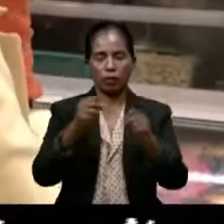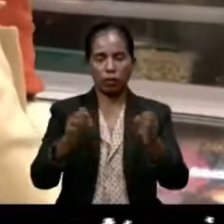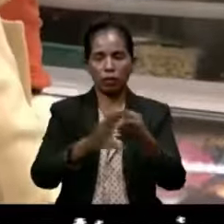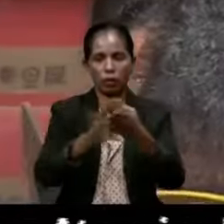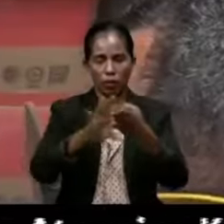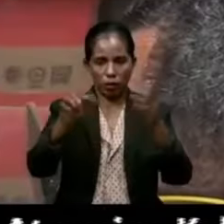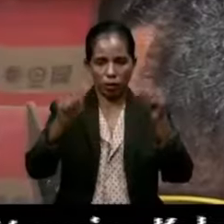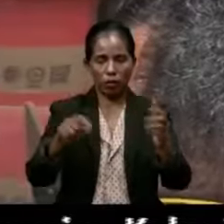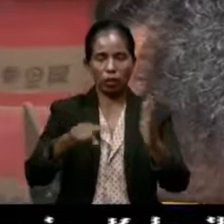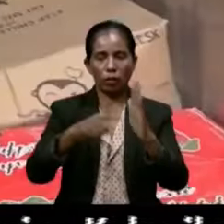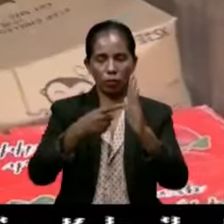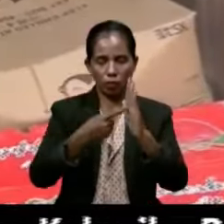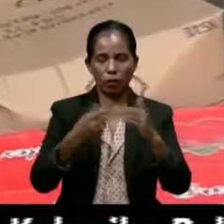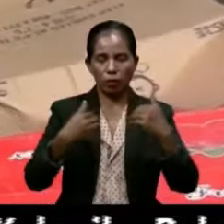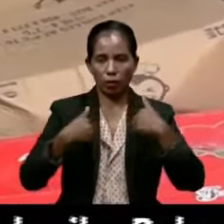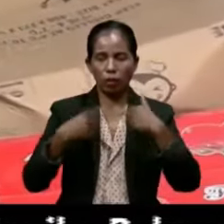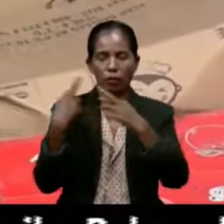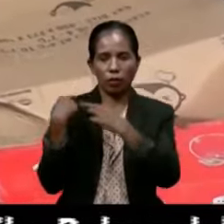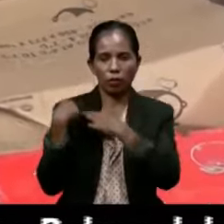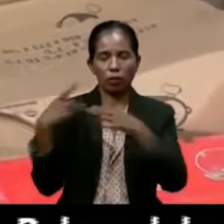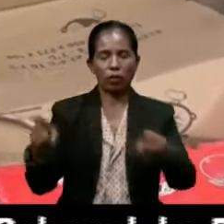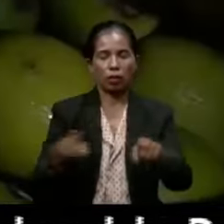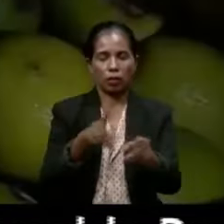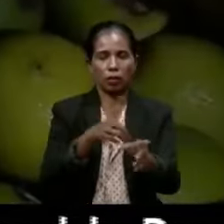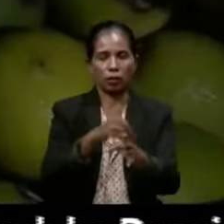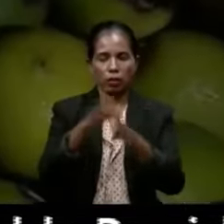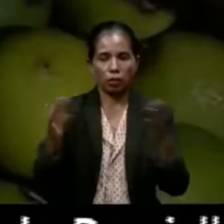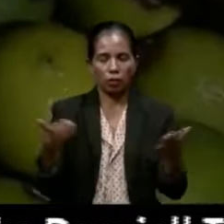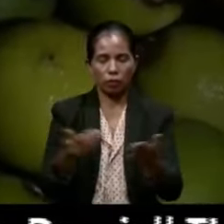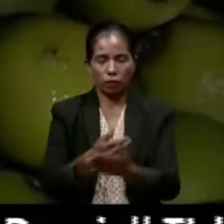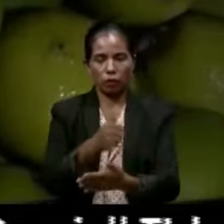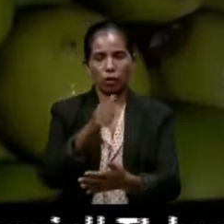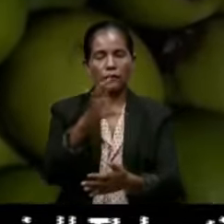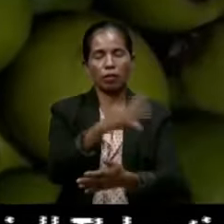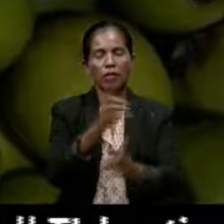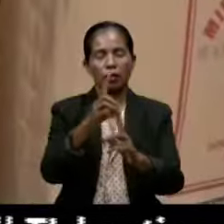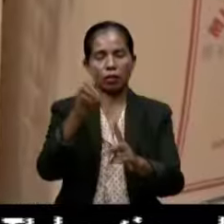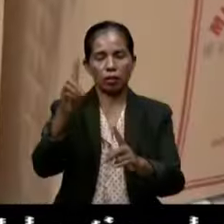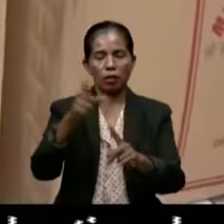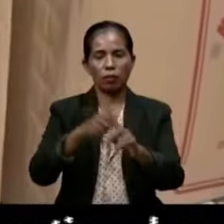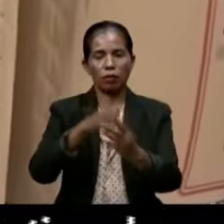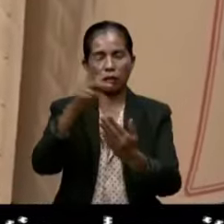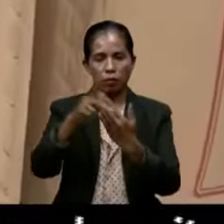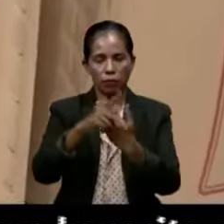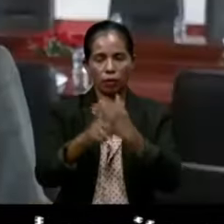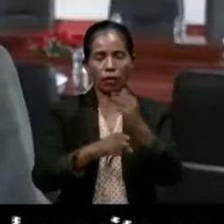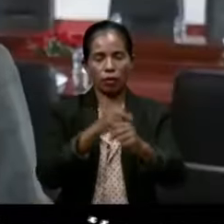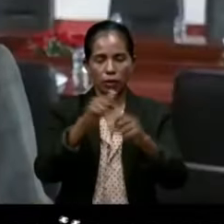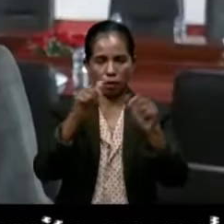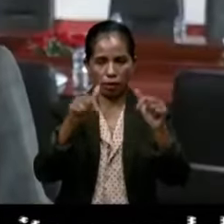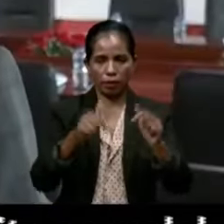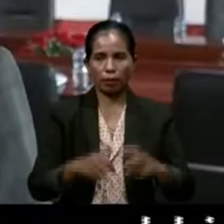nei, nia hahu toma responsabilidade, anesa Inspetur Jeral FOM AIFAESA nian, hahu si lorong ida fulan abril tinang nei. Tama